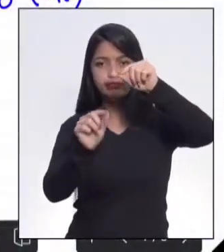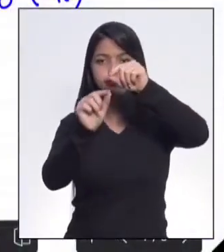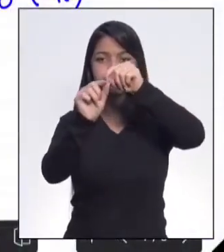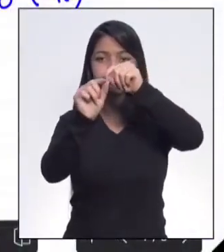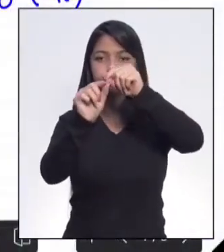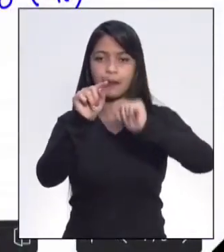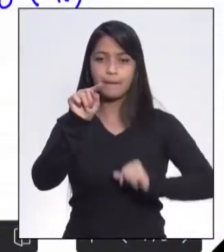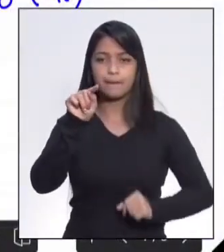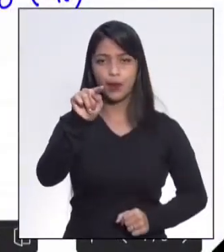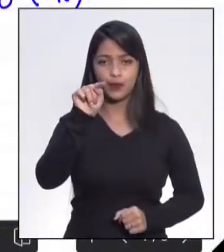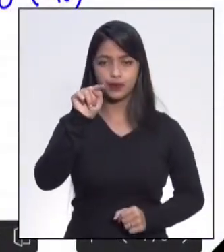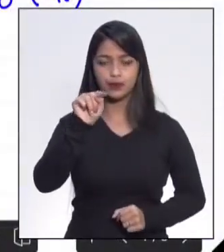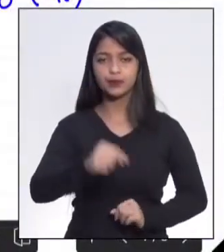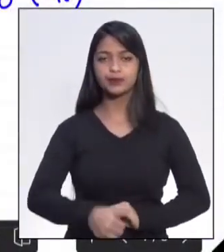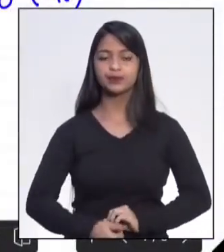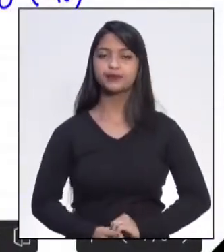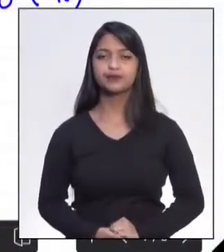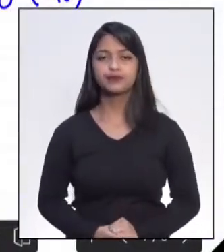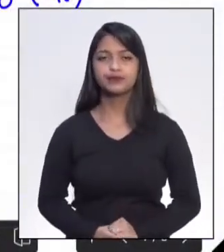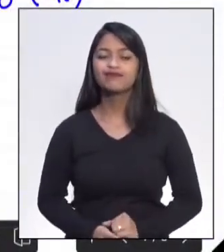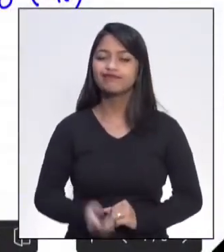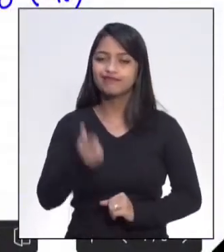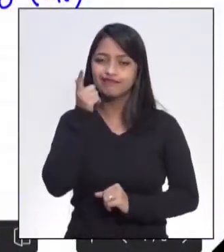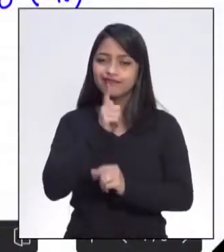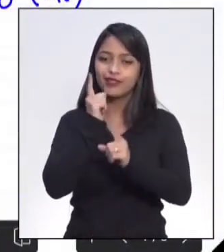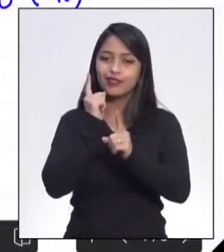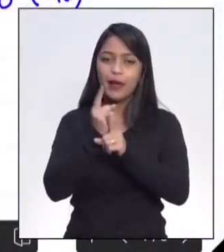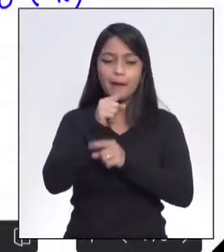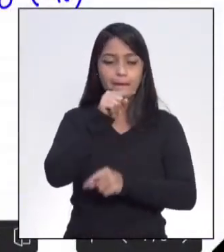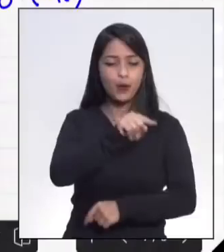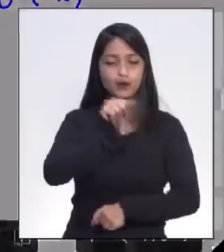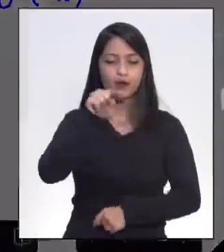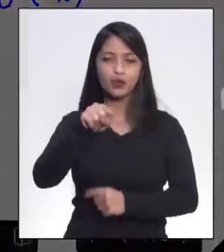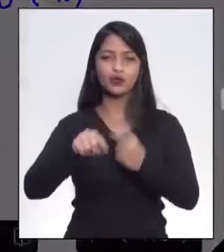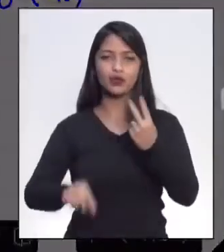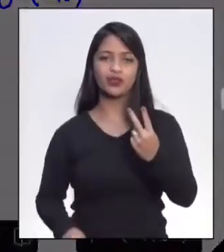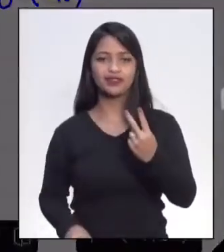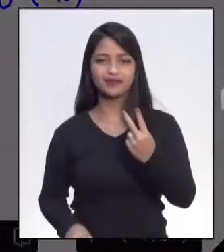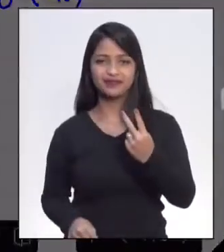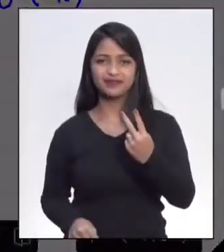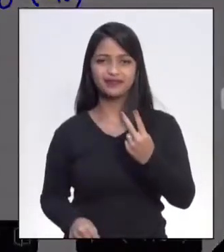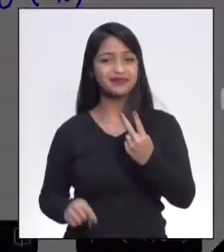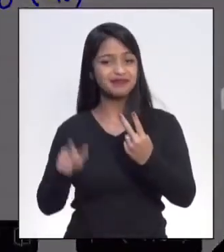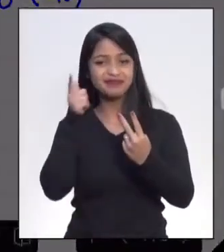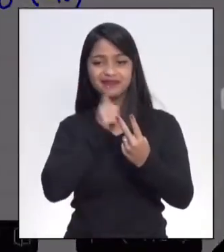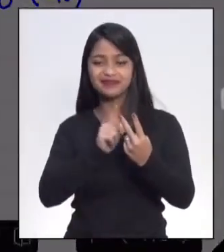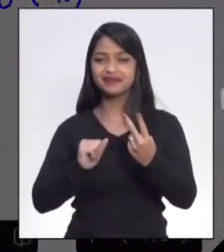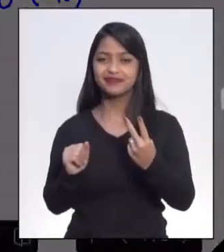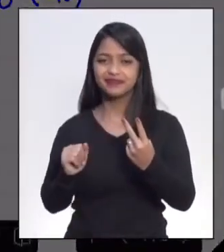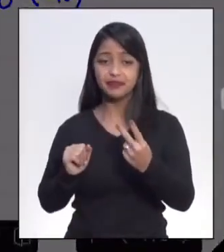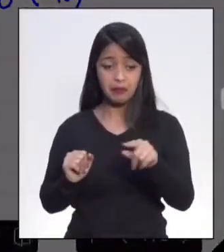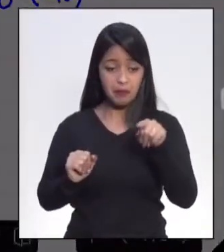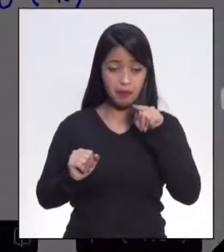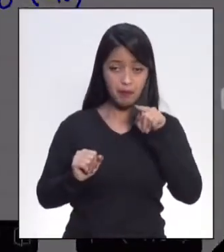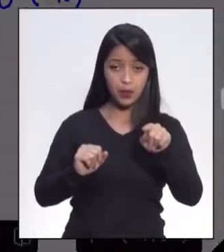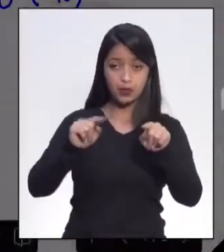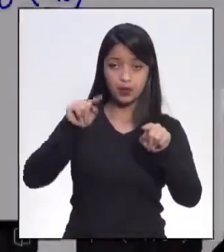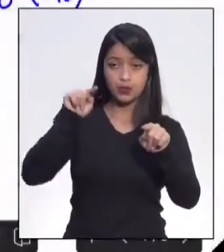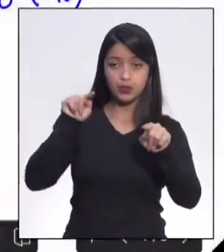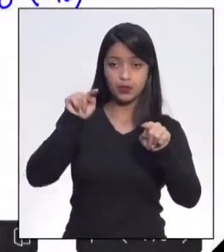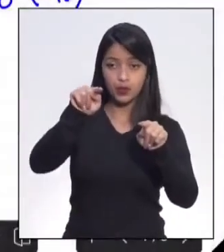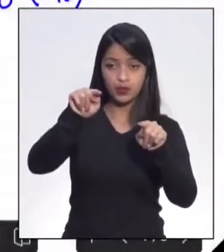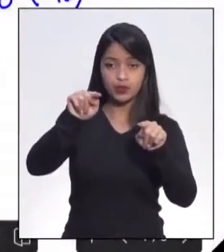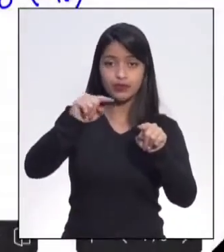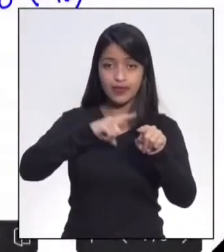eles. Achei os 2 pontos. Eu tendo os 2 pontos, eu